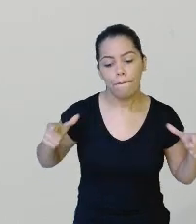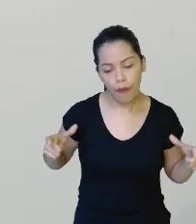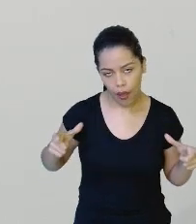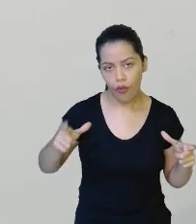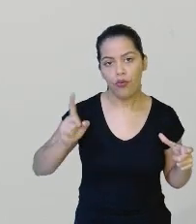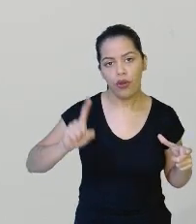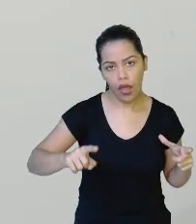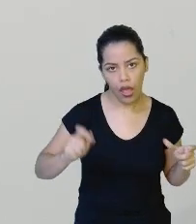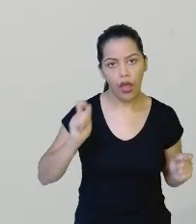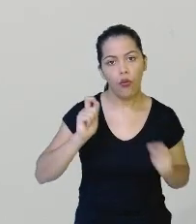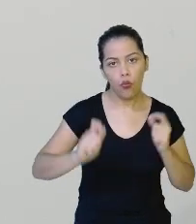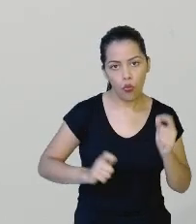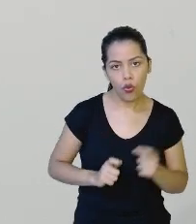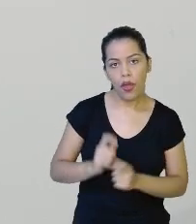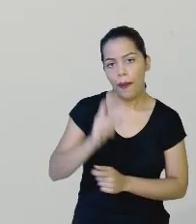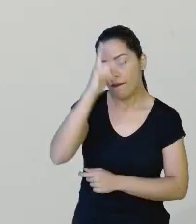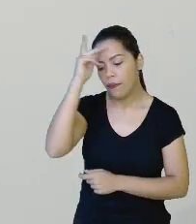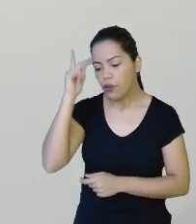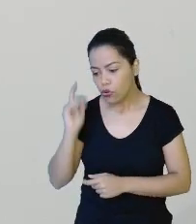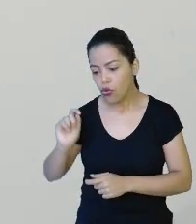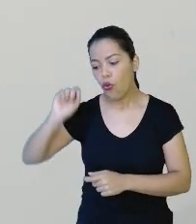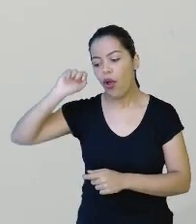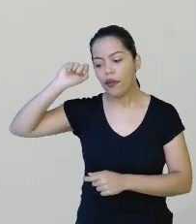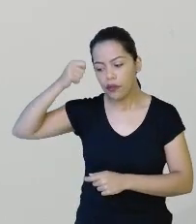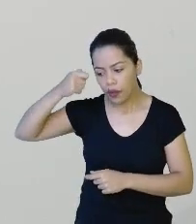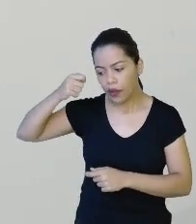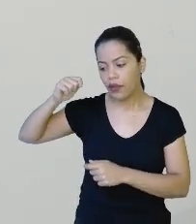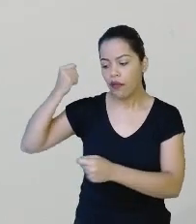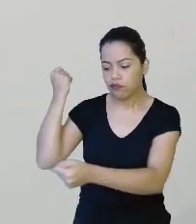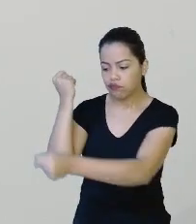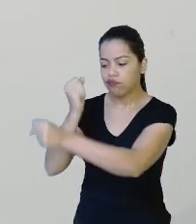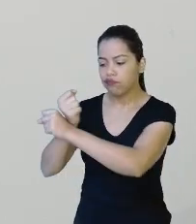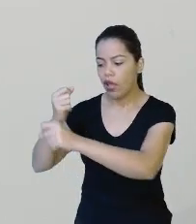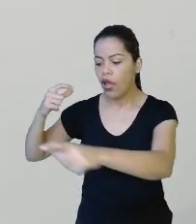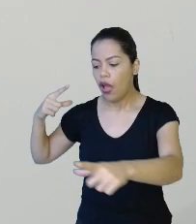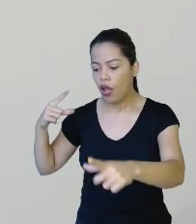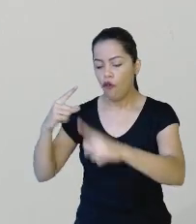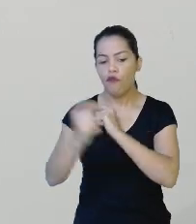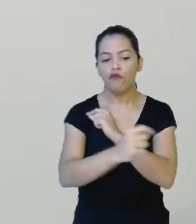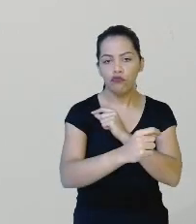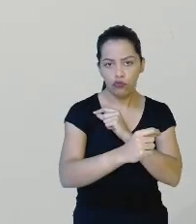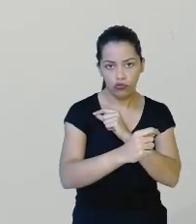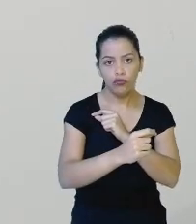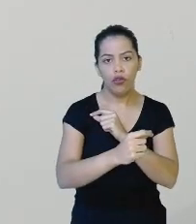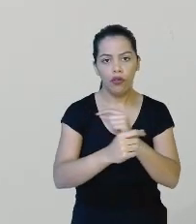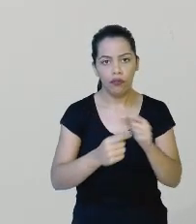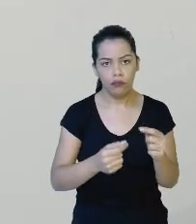era os negros escravizados, os negros que fugiam dessa situação.